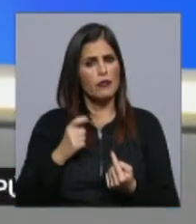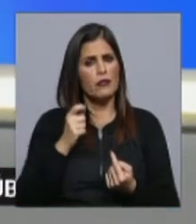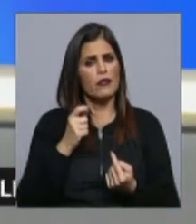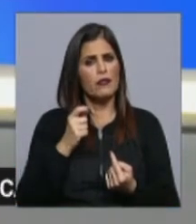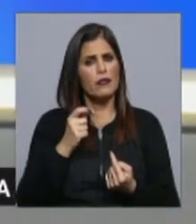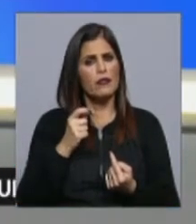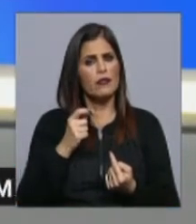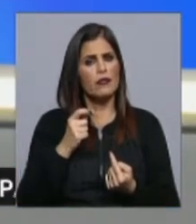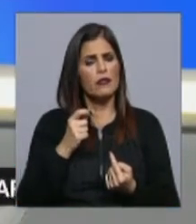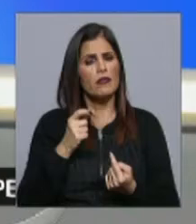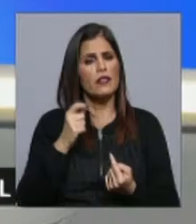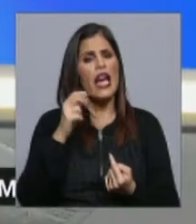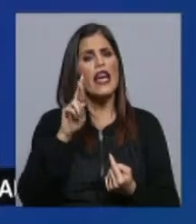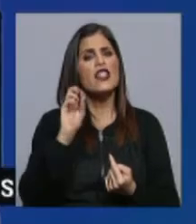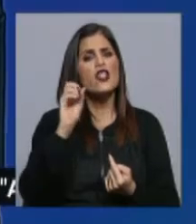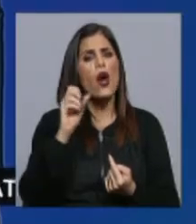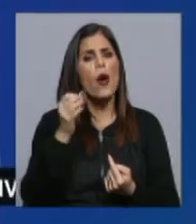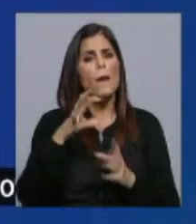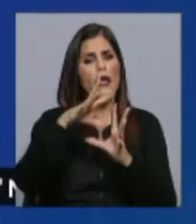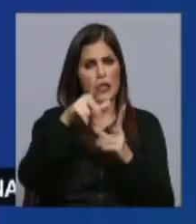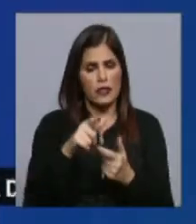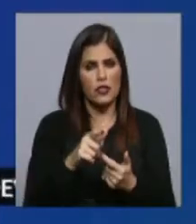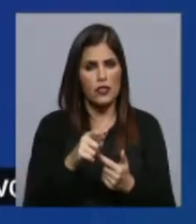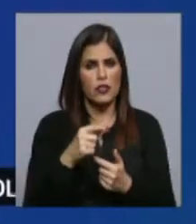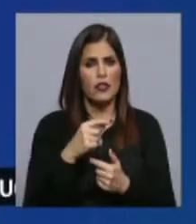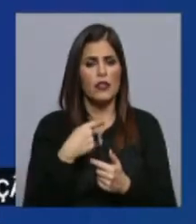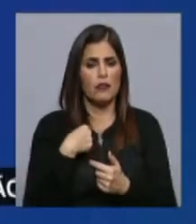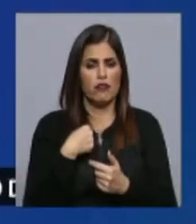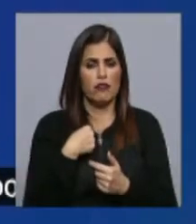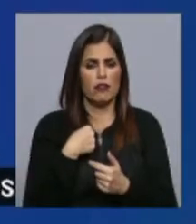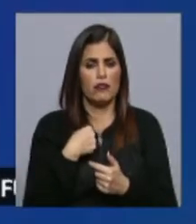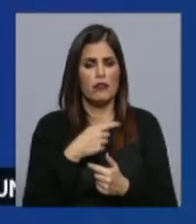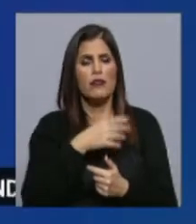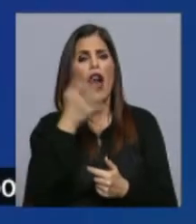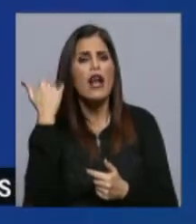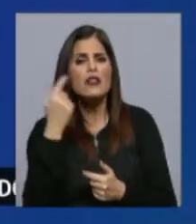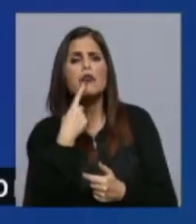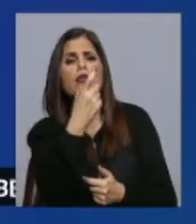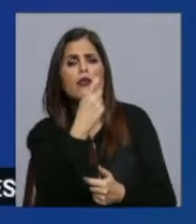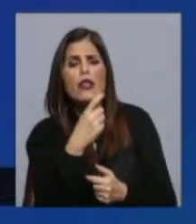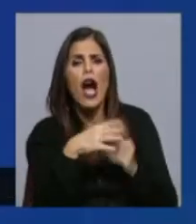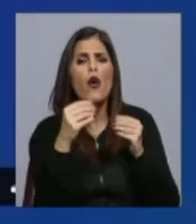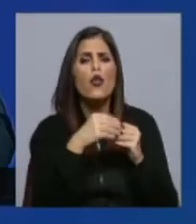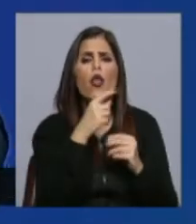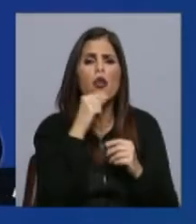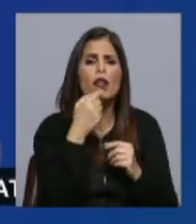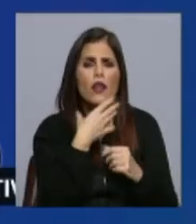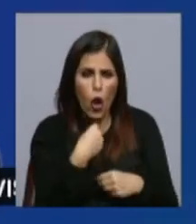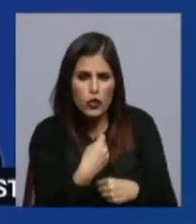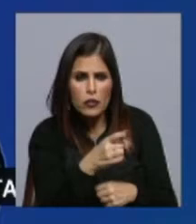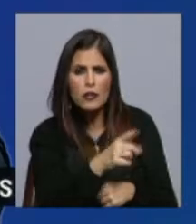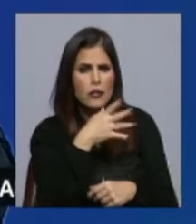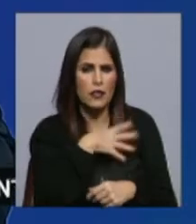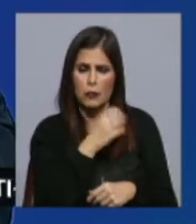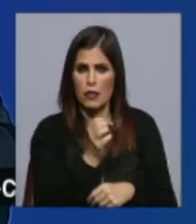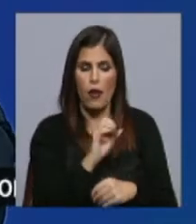exoplanetas. Nossos telespectadores não sabem, mas eu antes perguntei-te se tu gostavas de algodão doce, disseste-me que não, para a minha grande tristeza, mas vamos falar de algodão